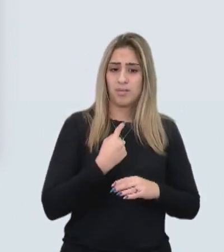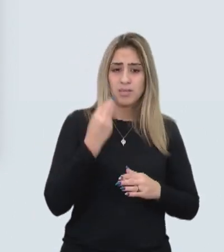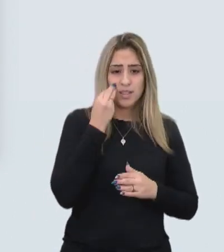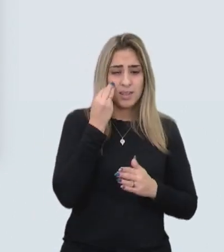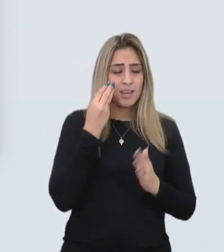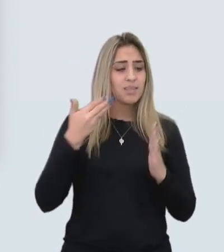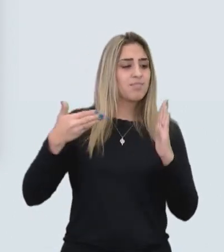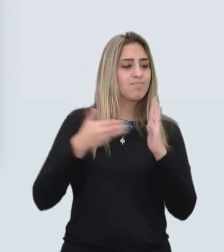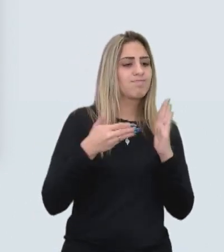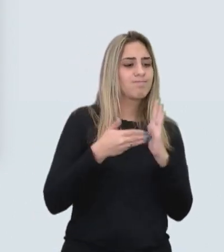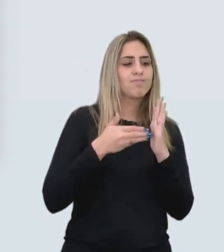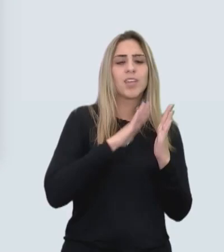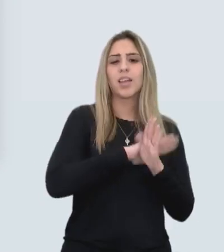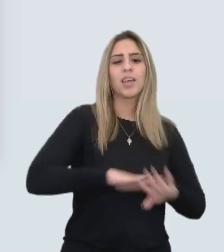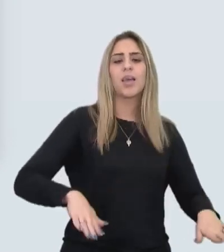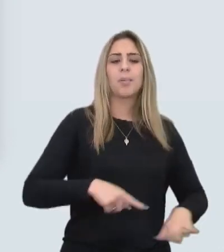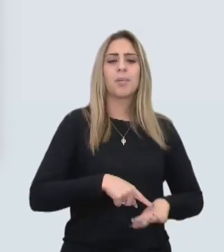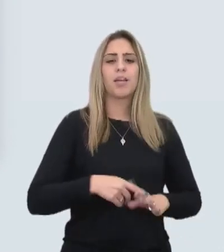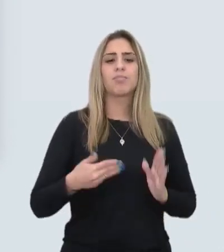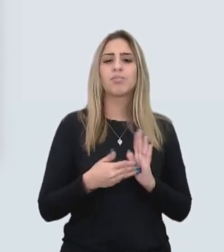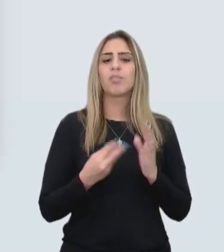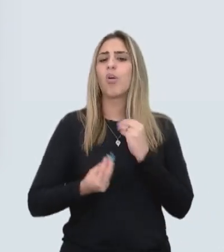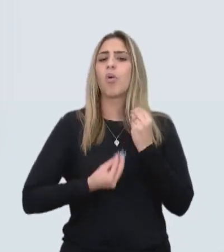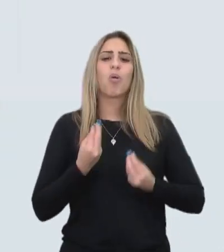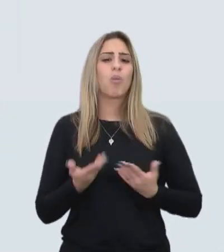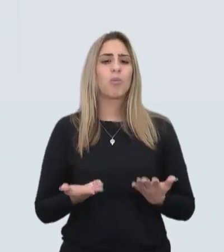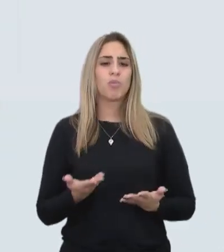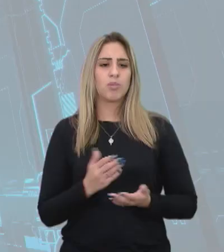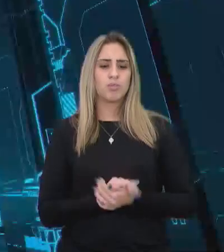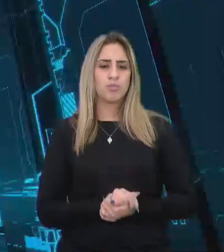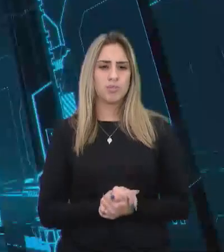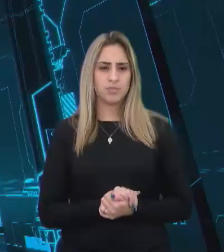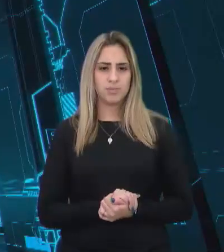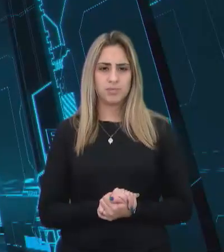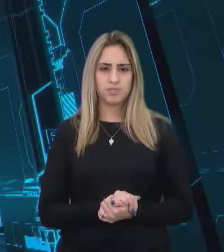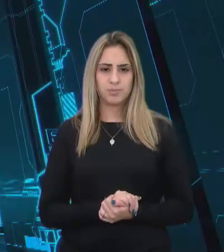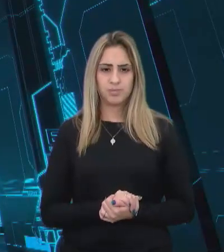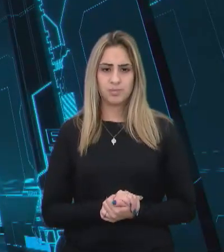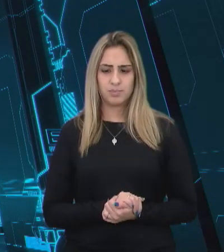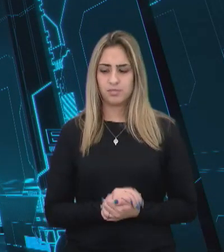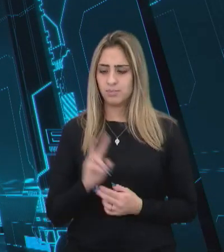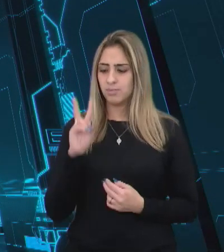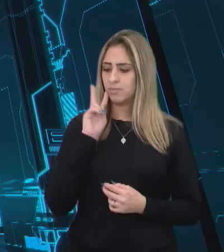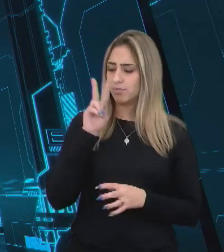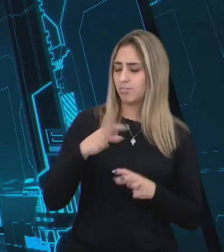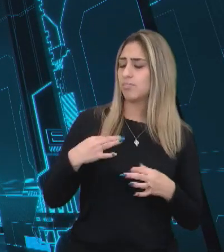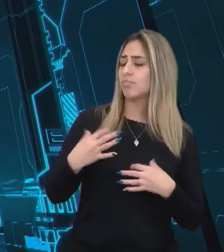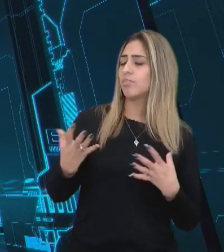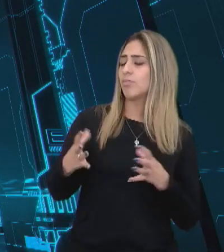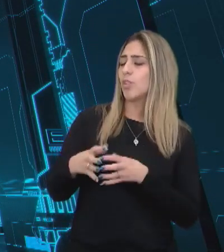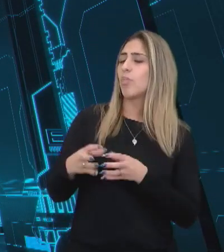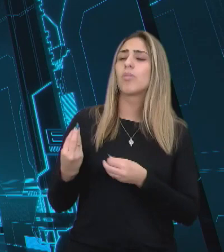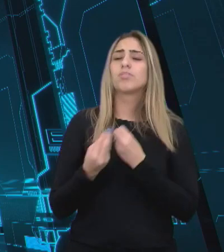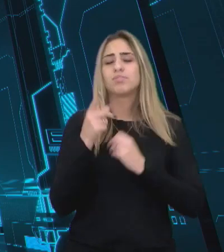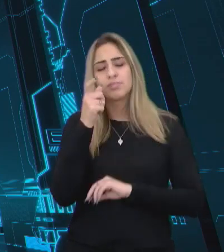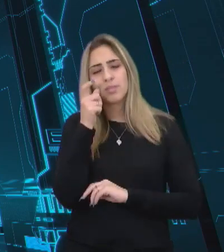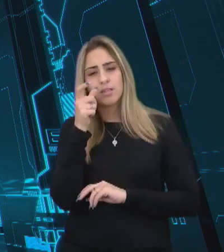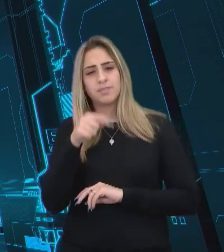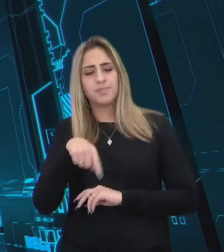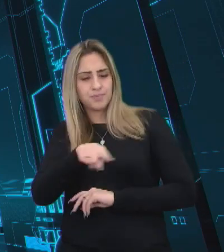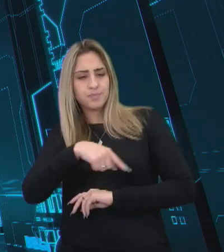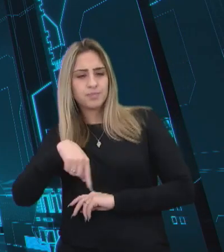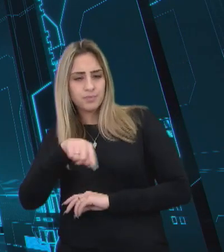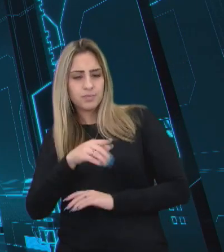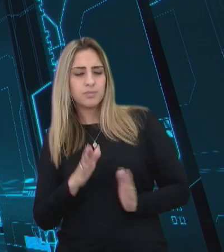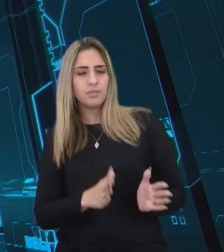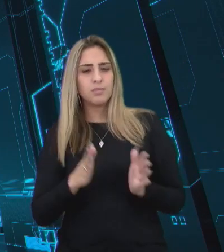última barreira, que é a barreira exibidora, a barreira da distribuição? Olha só, turma, quanto é interessante, né? Essa